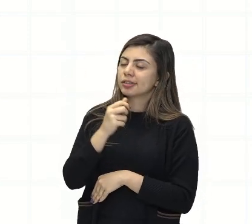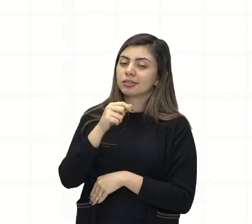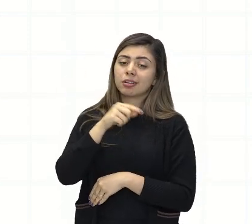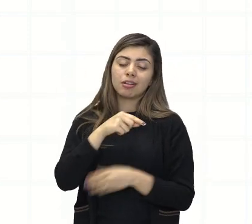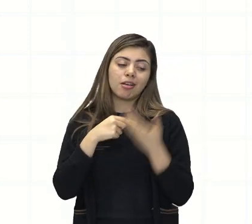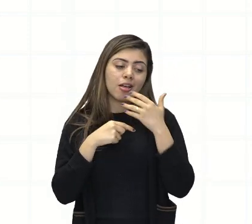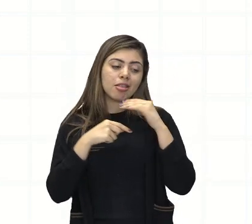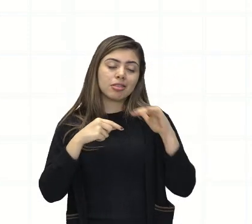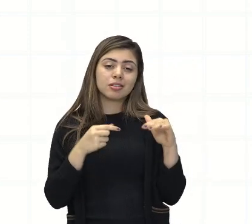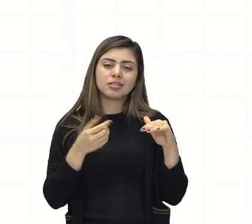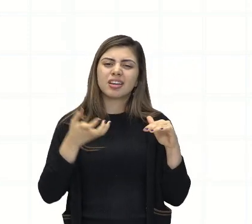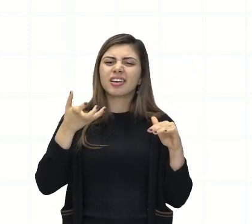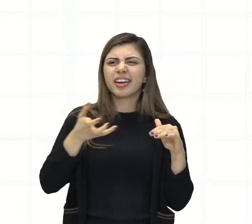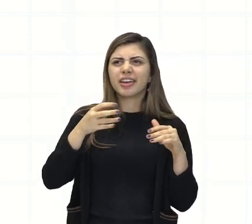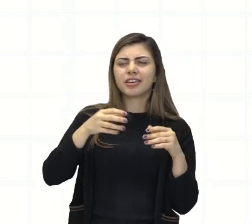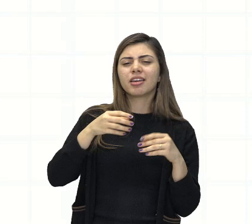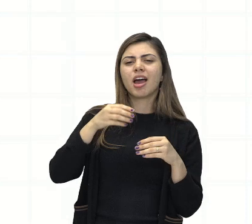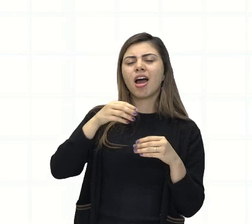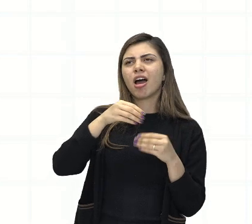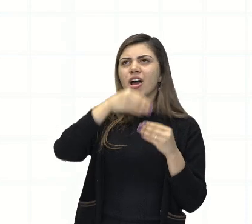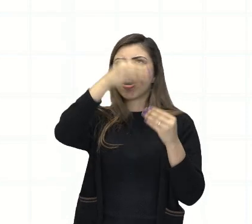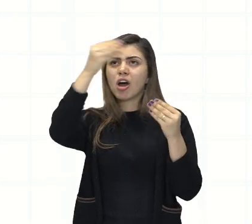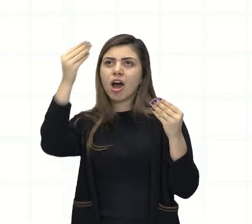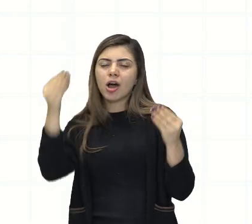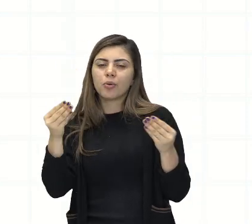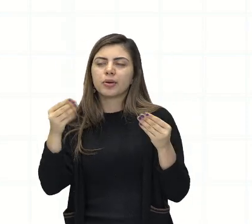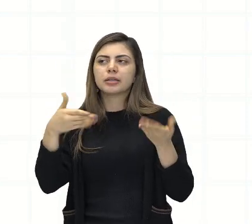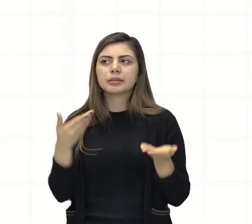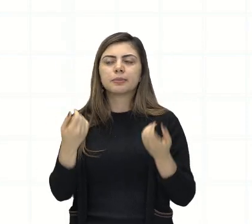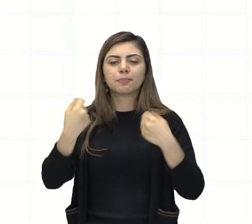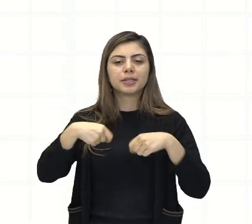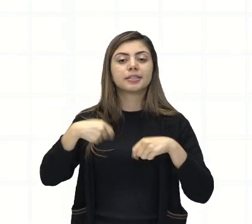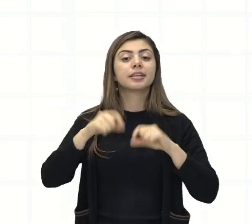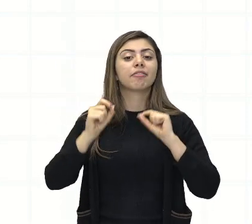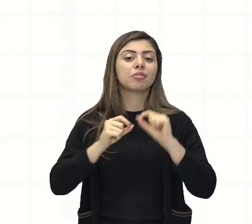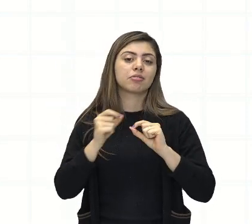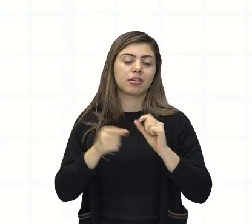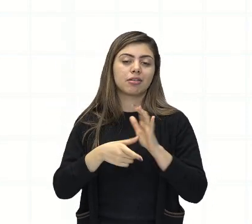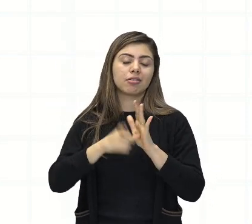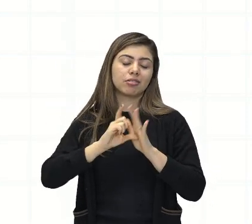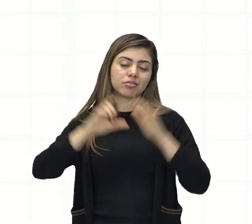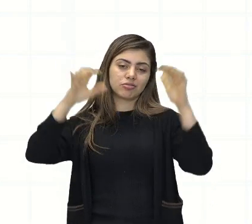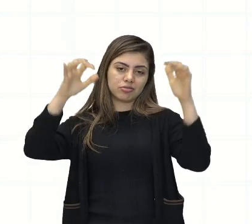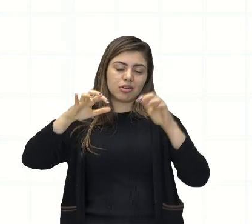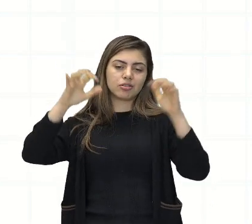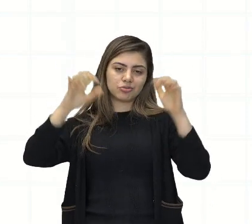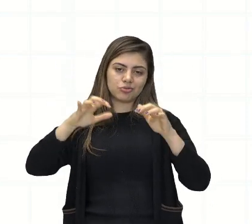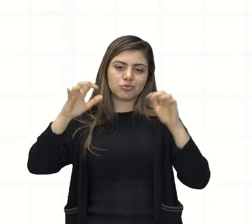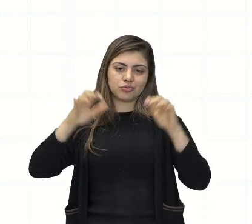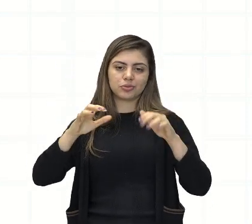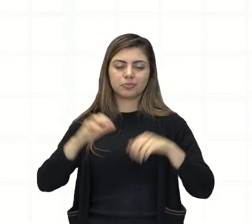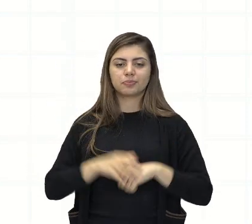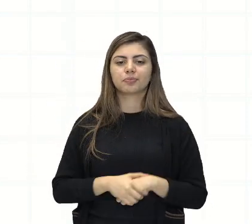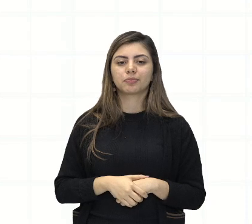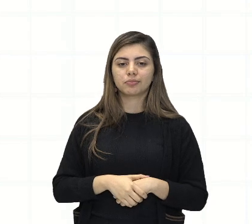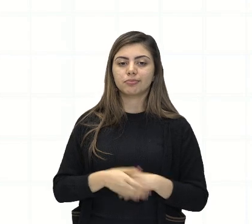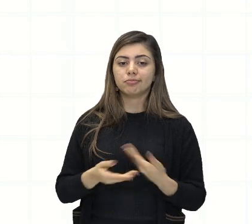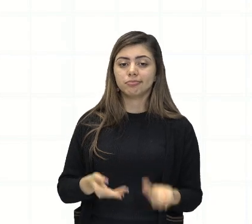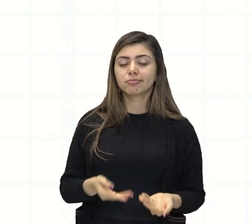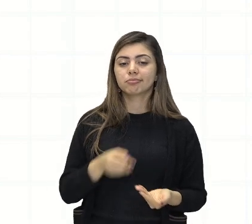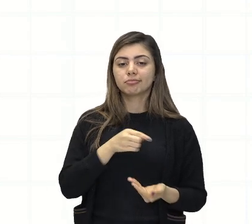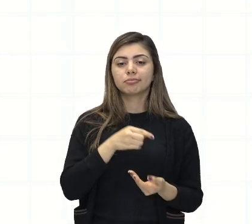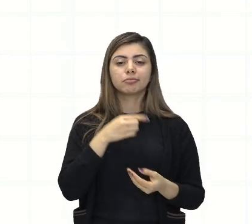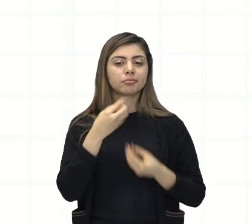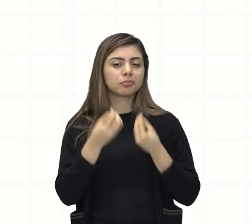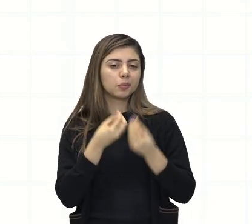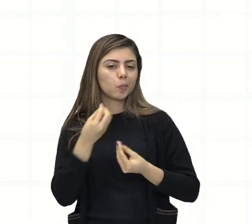sem desejar a chuva. Ela quis o arco-íris. E o arco-íris veio por conta da chuva que seria preciso. Fez o que nunca lhe